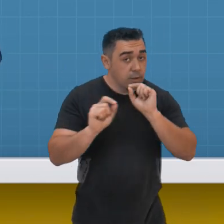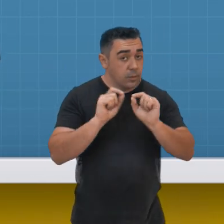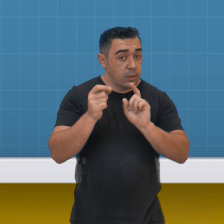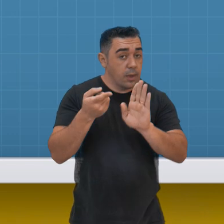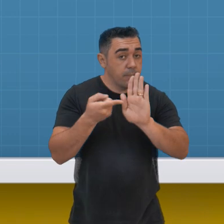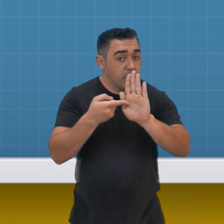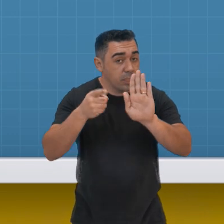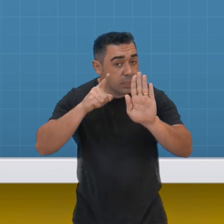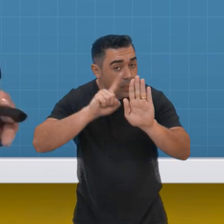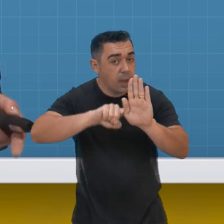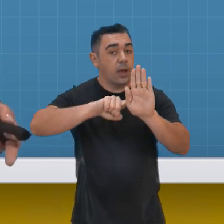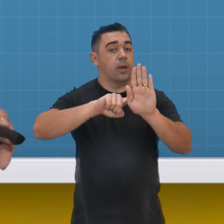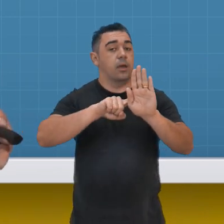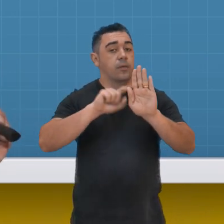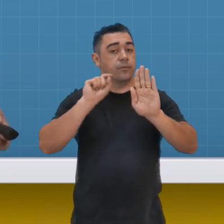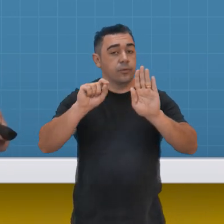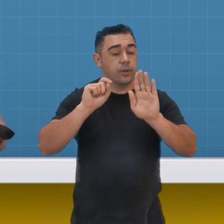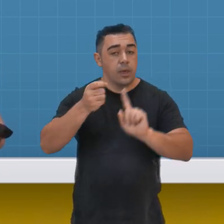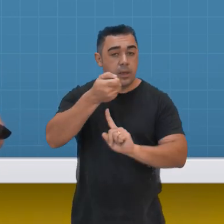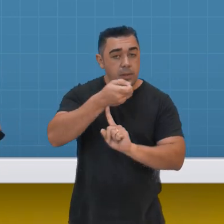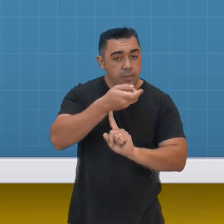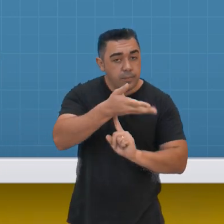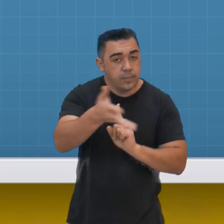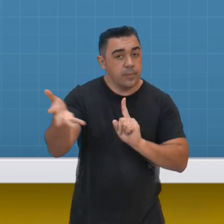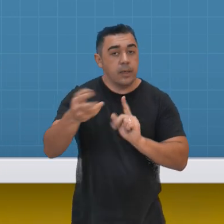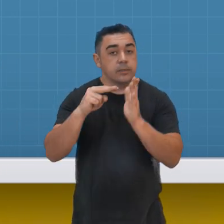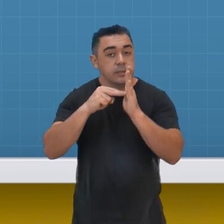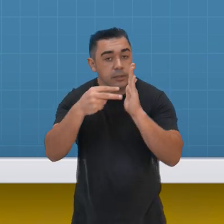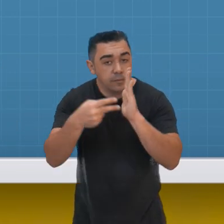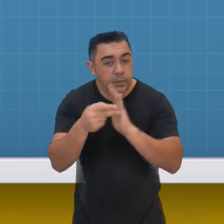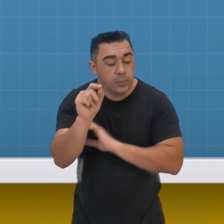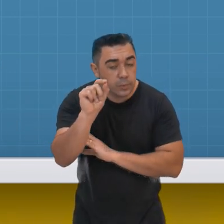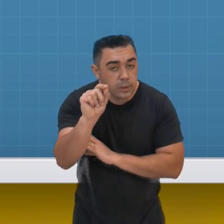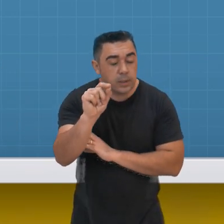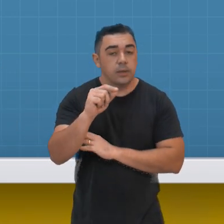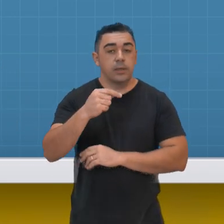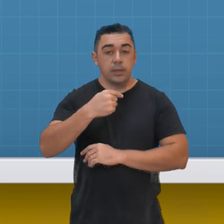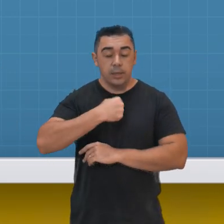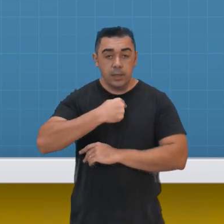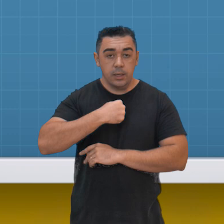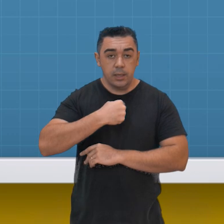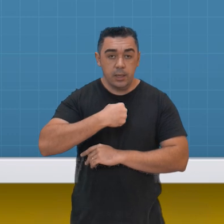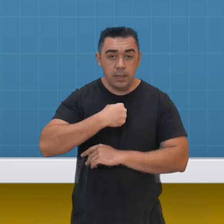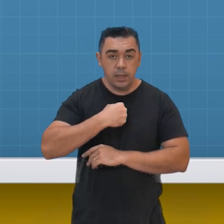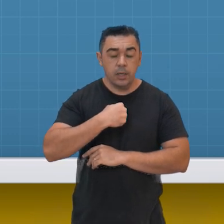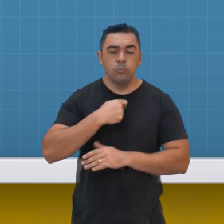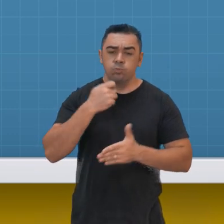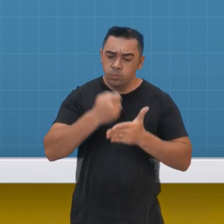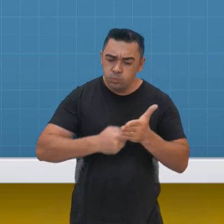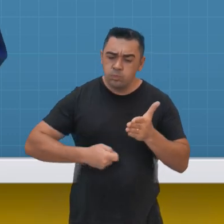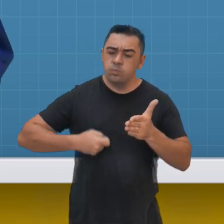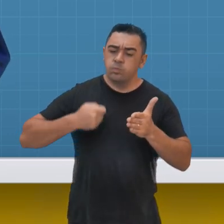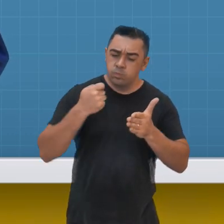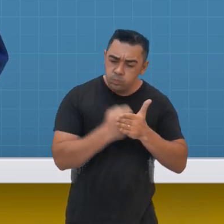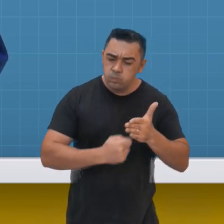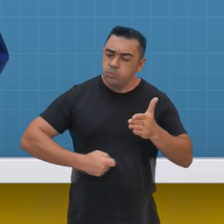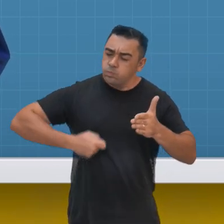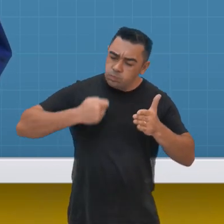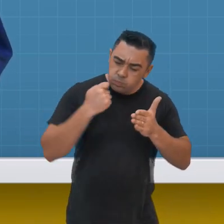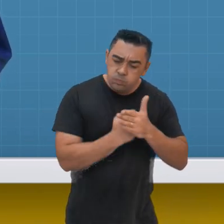linguagem metafórica, é só uma linguagem figurada. Significa que, se eu insisto em alguma